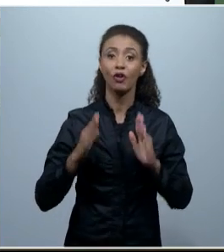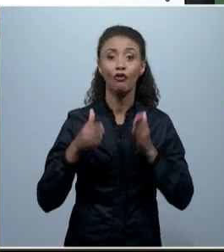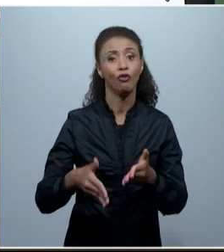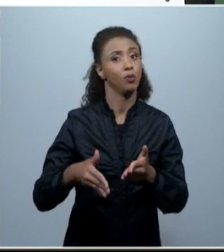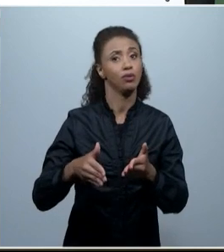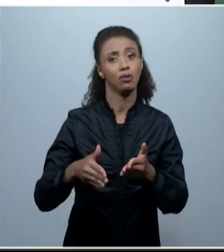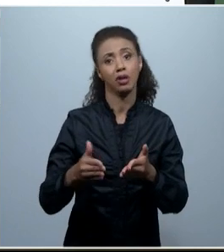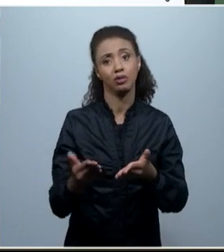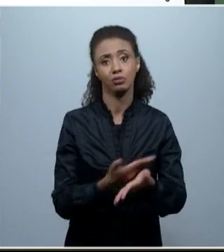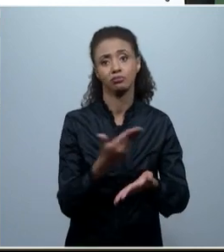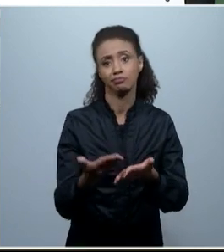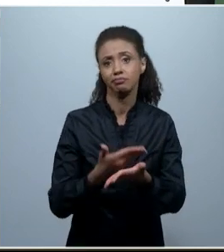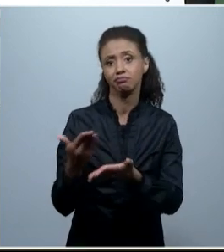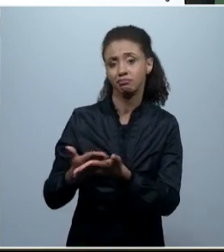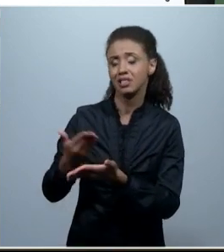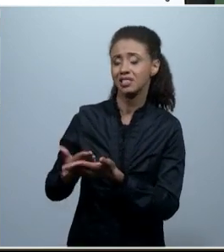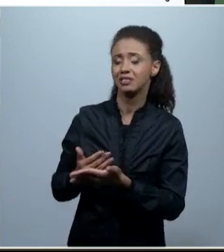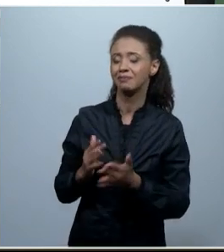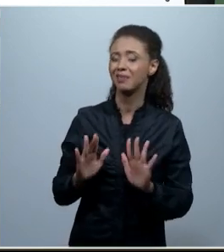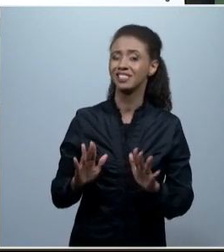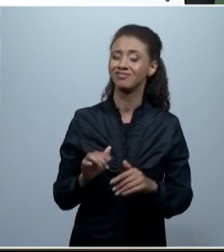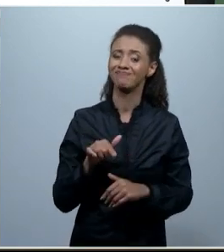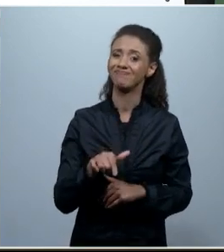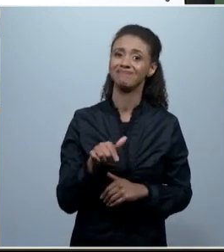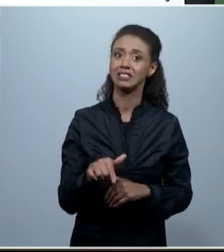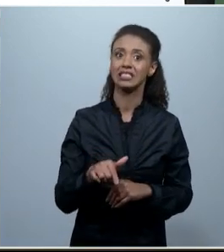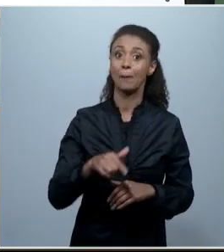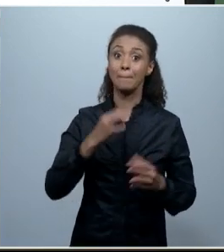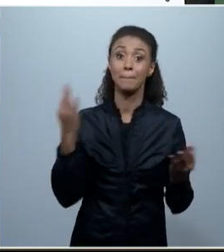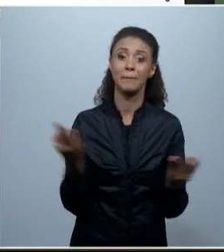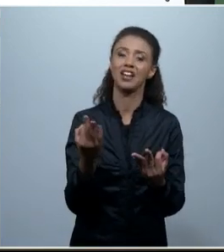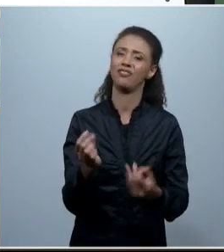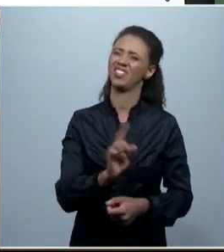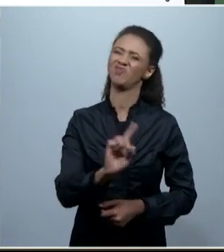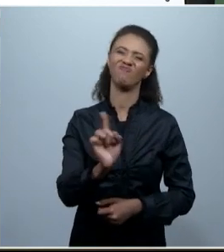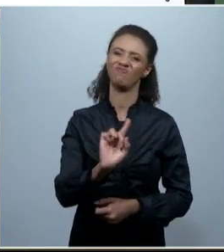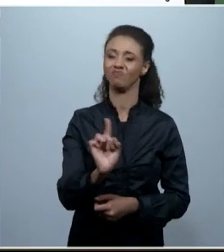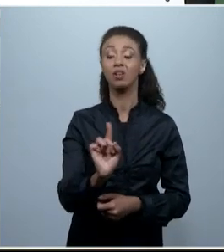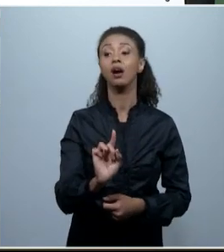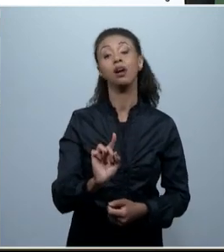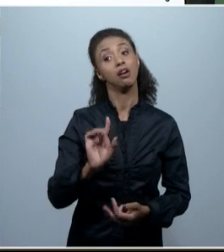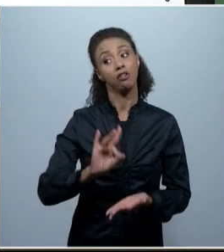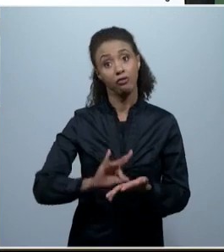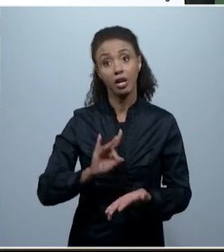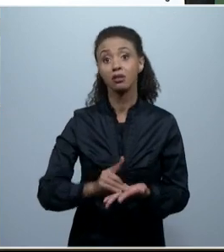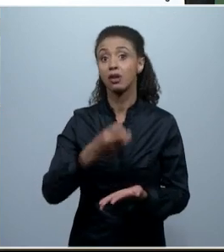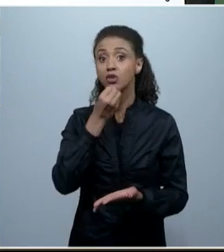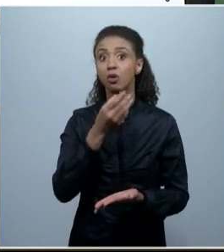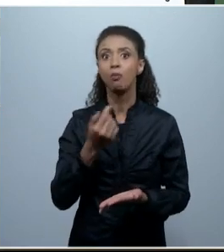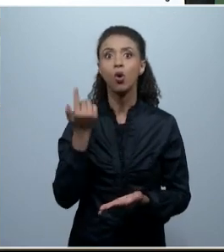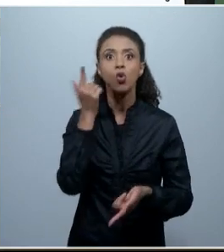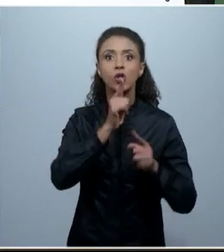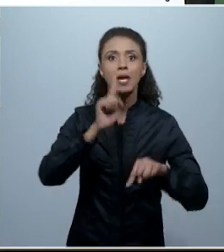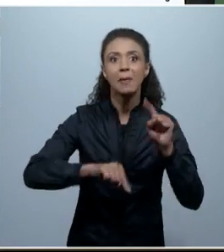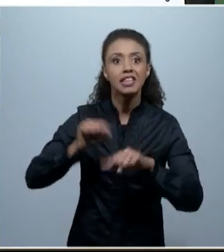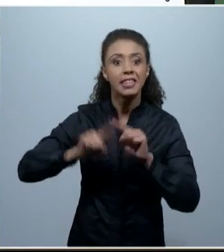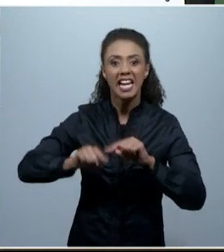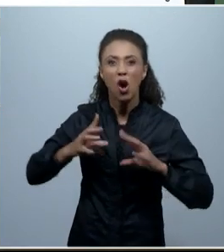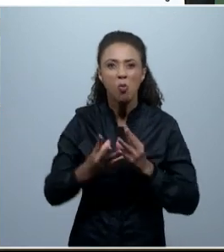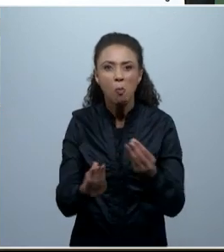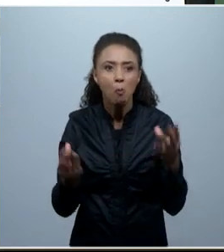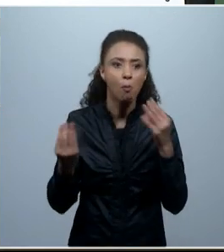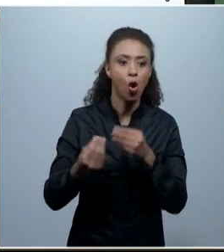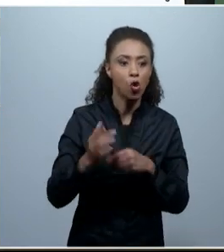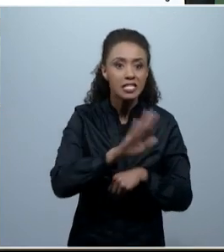nerd da tyco ctc mas isso pra mim tá longe de ser a ideal acho que o ideal é a gente ter um monte de coisas que as pessoas podem realmente